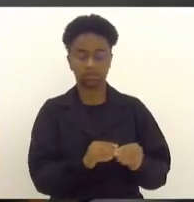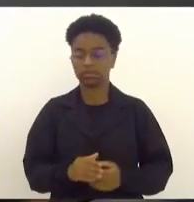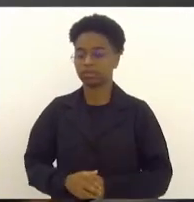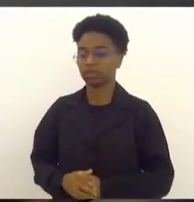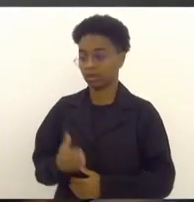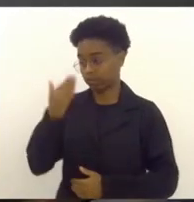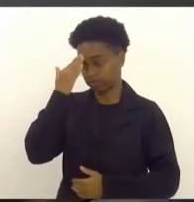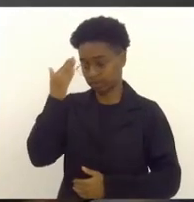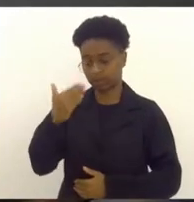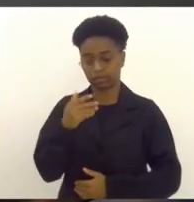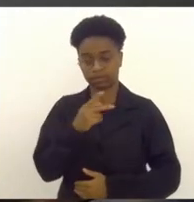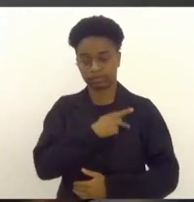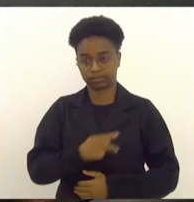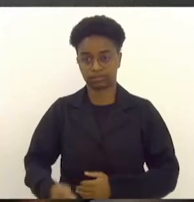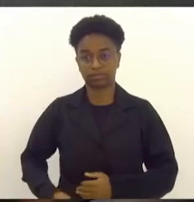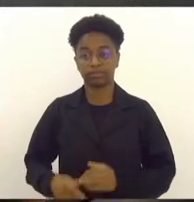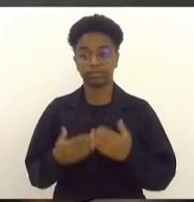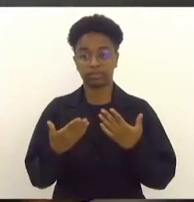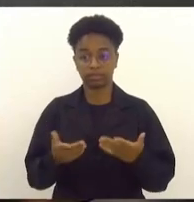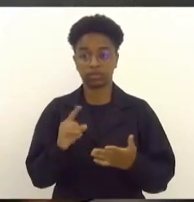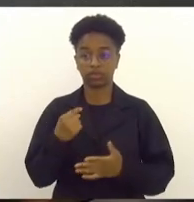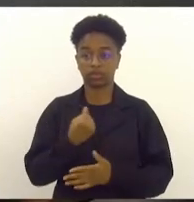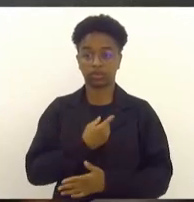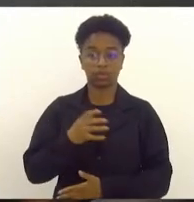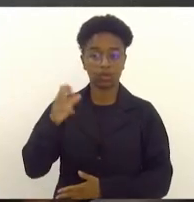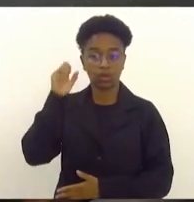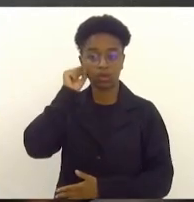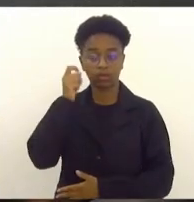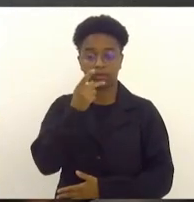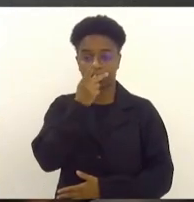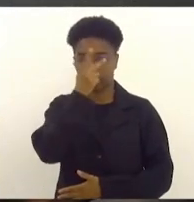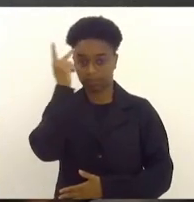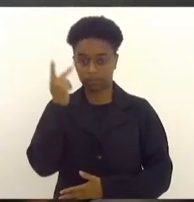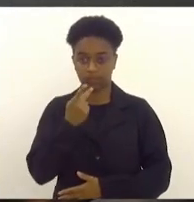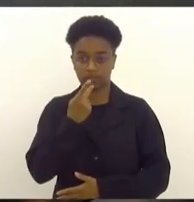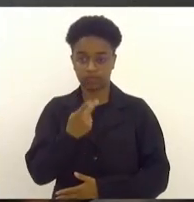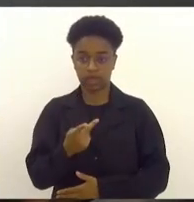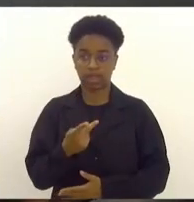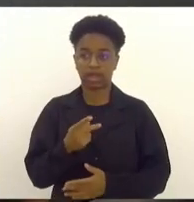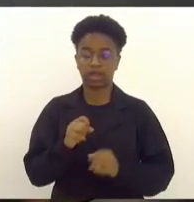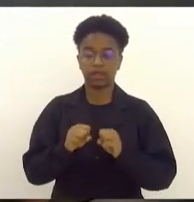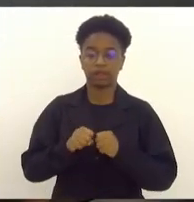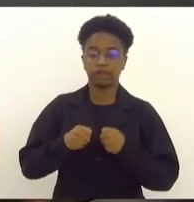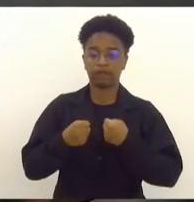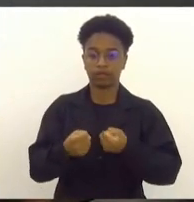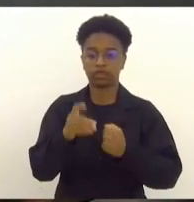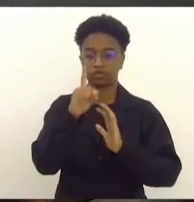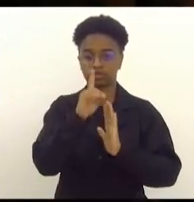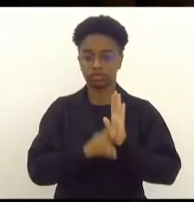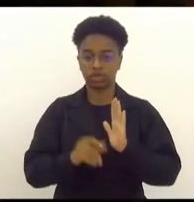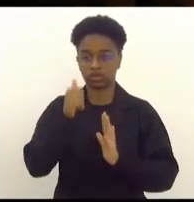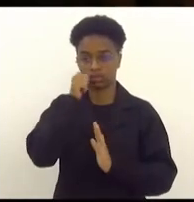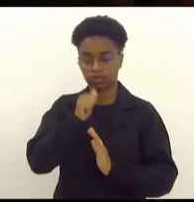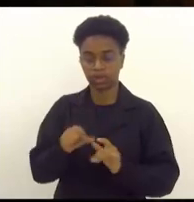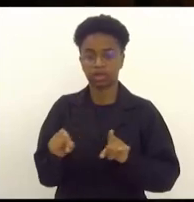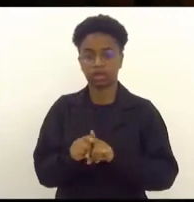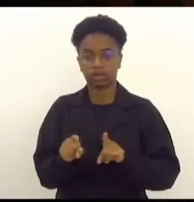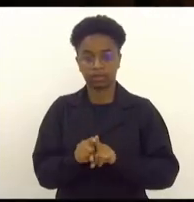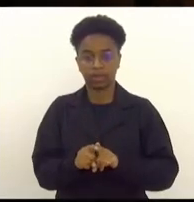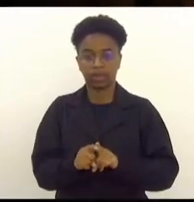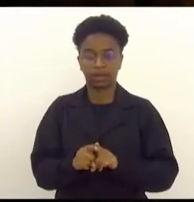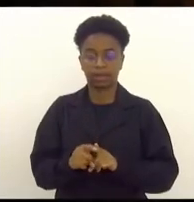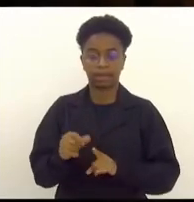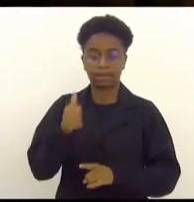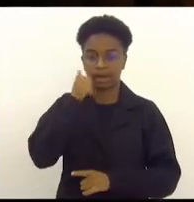então a gente ouve aí todo mundo falar que defende o direito das mulheres que mulher não